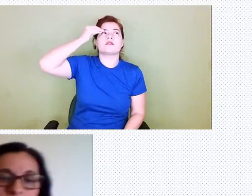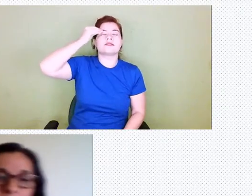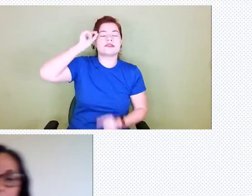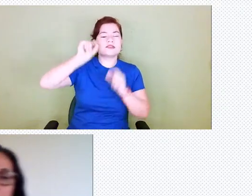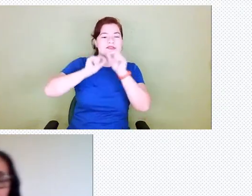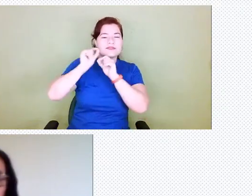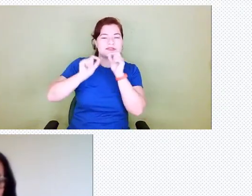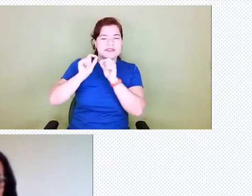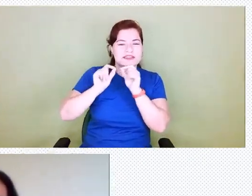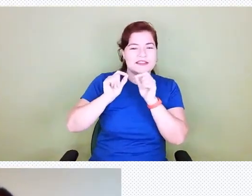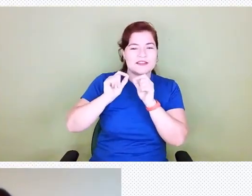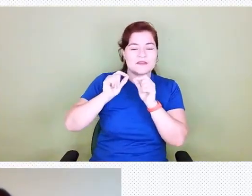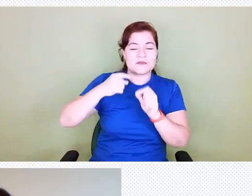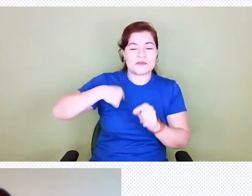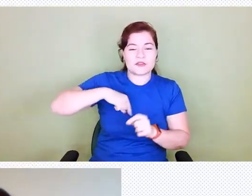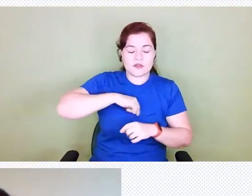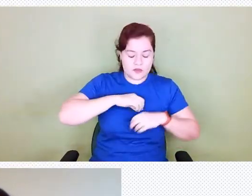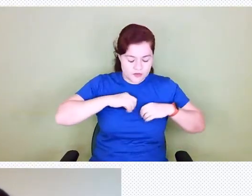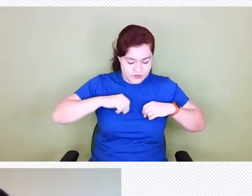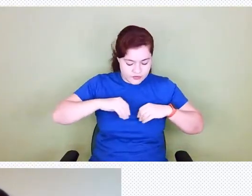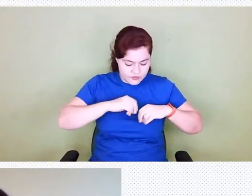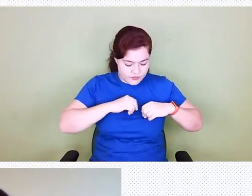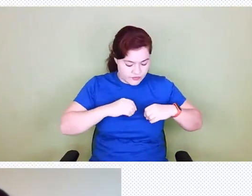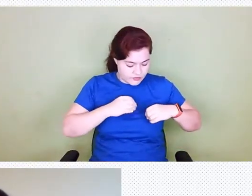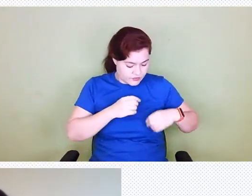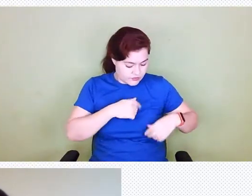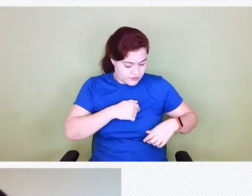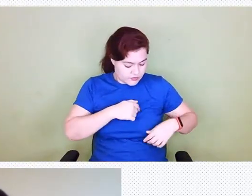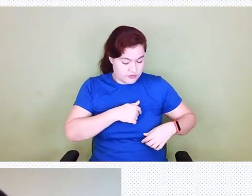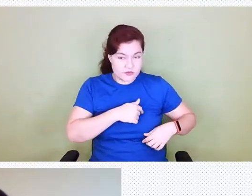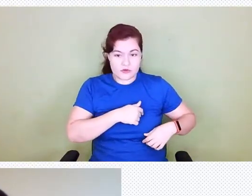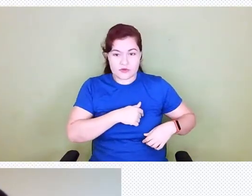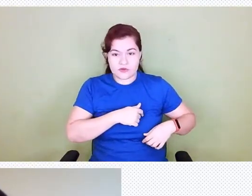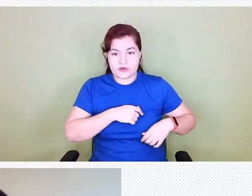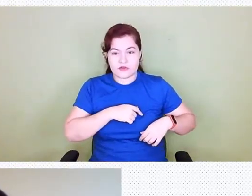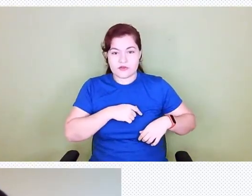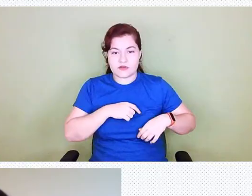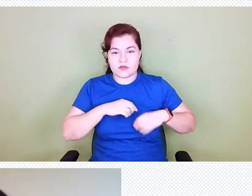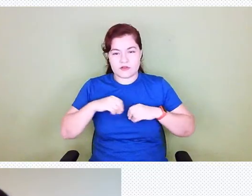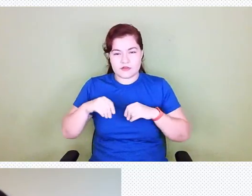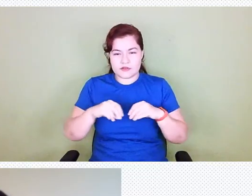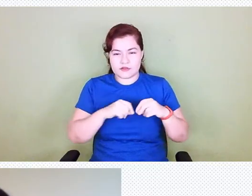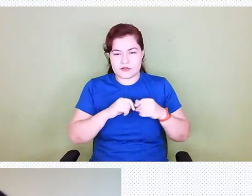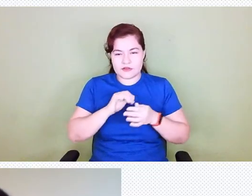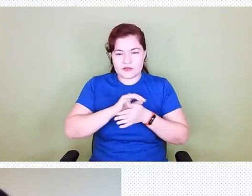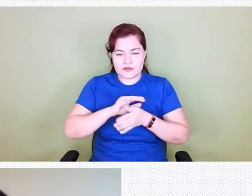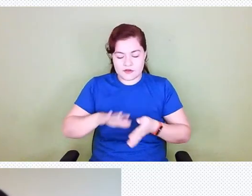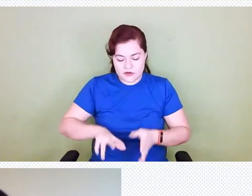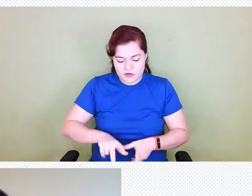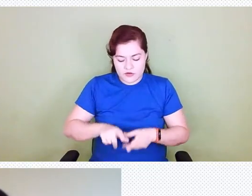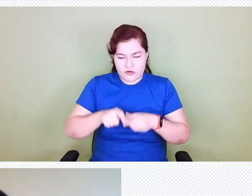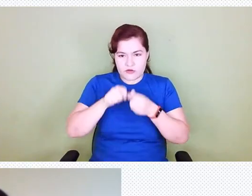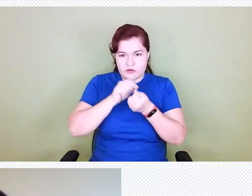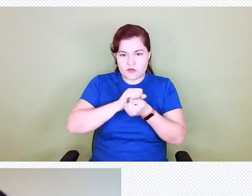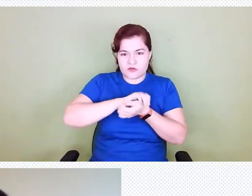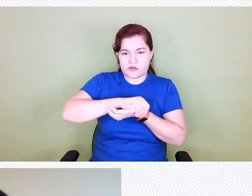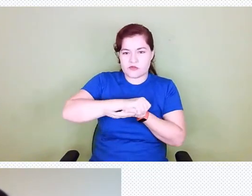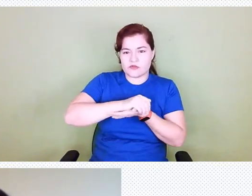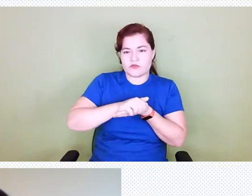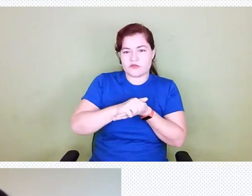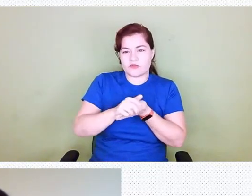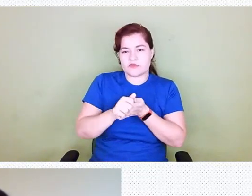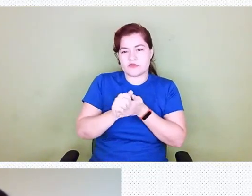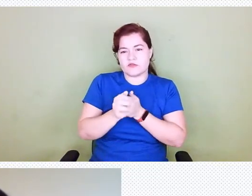que o nosso terreno interno, assim, a nossa argila interna, esse terreno do nosso